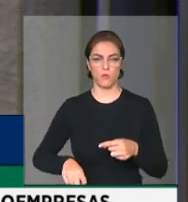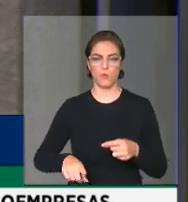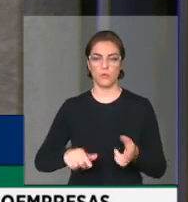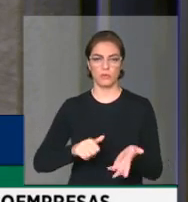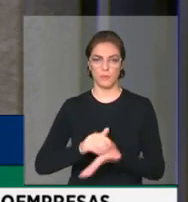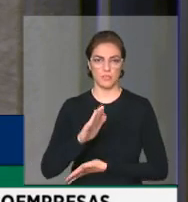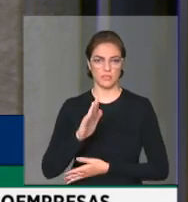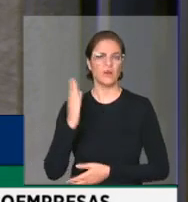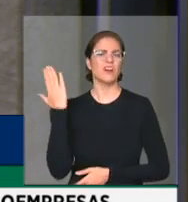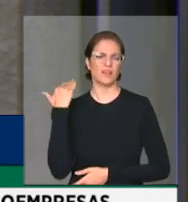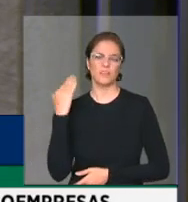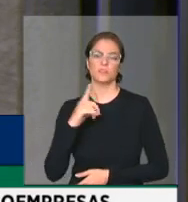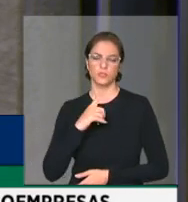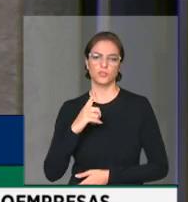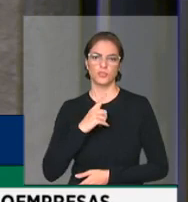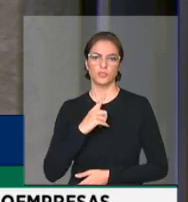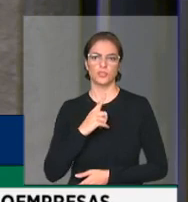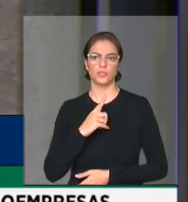proibia a demissão,